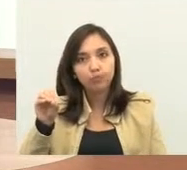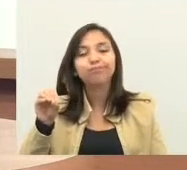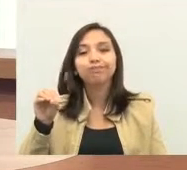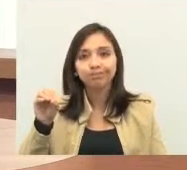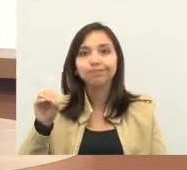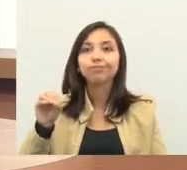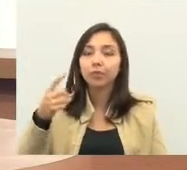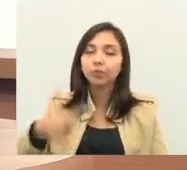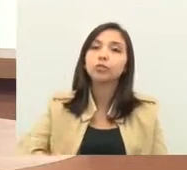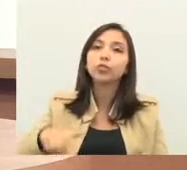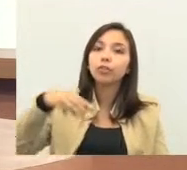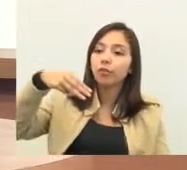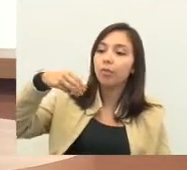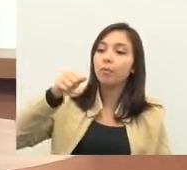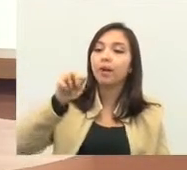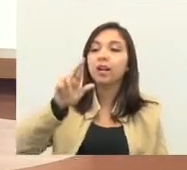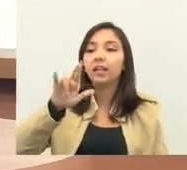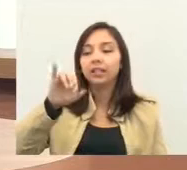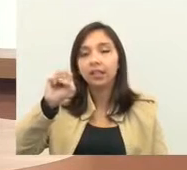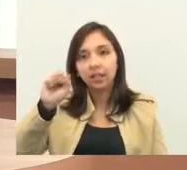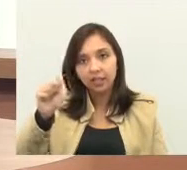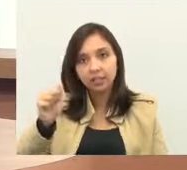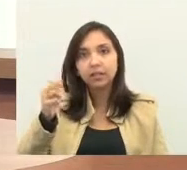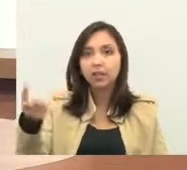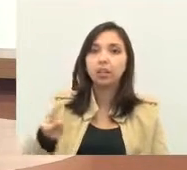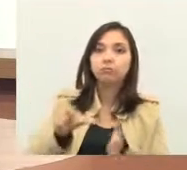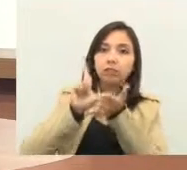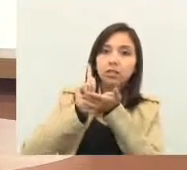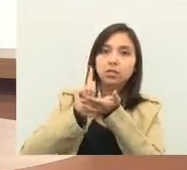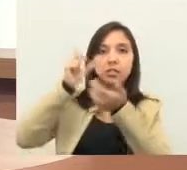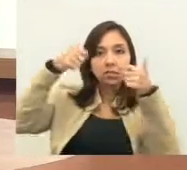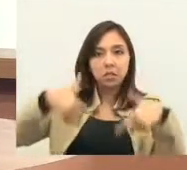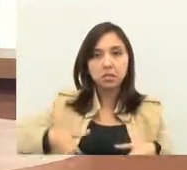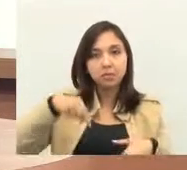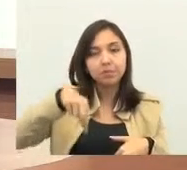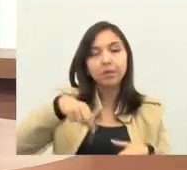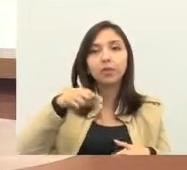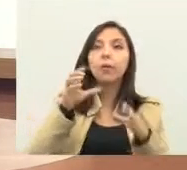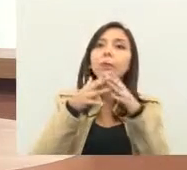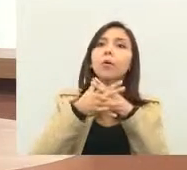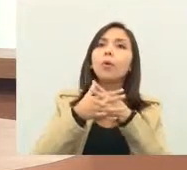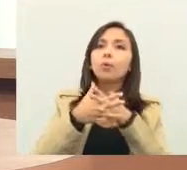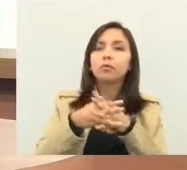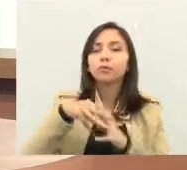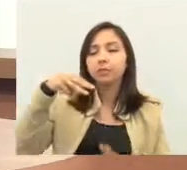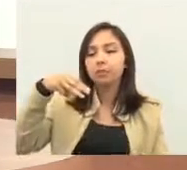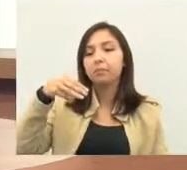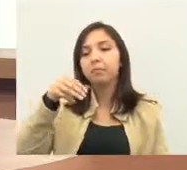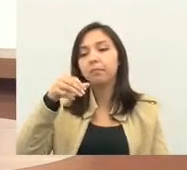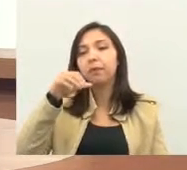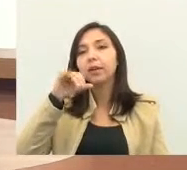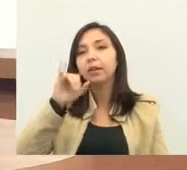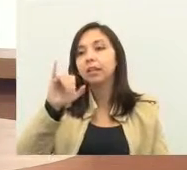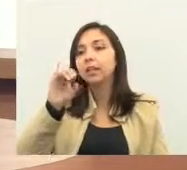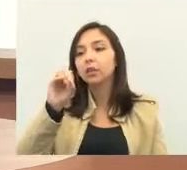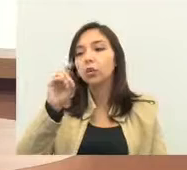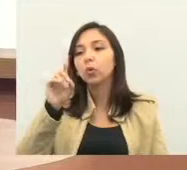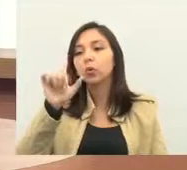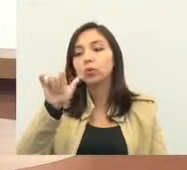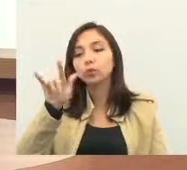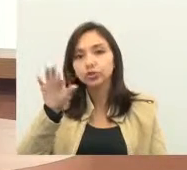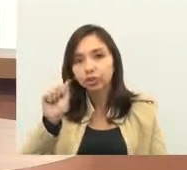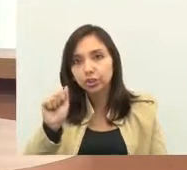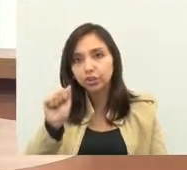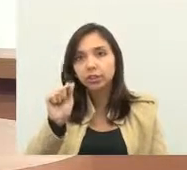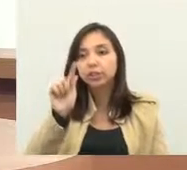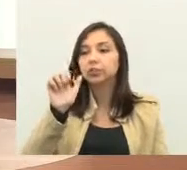a vereadora Marisa de Sá quando me antecedeu. As pessoas confundem igualdade de gênero com ideologia de gênero e faz uma confusão,